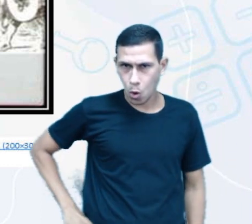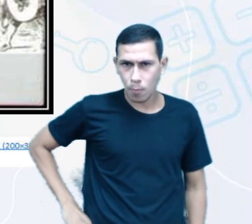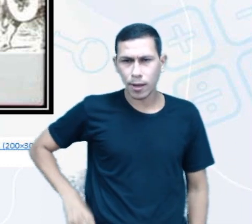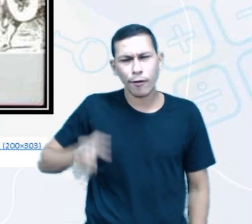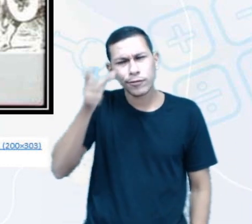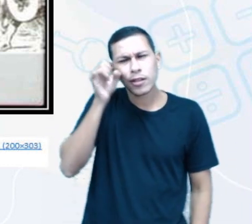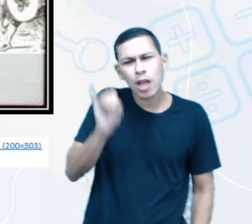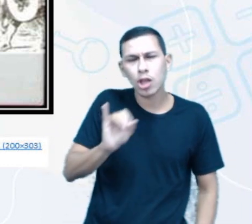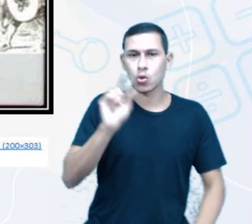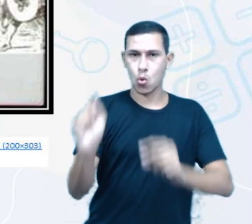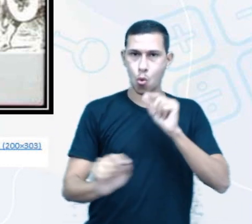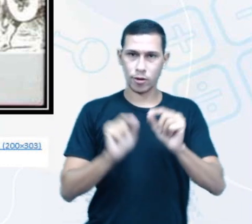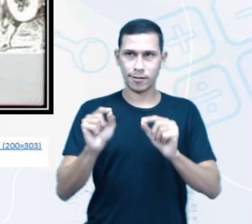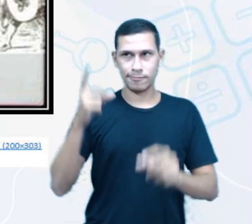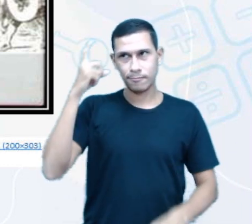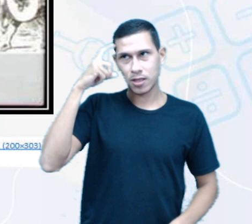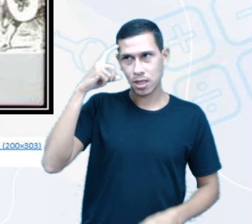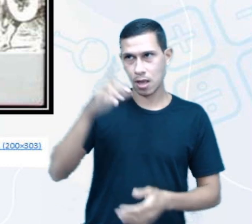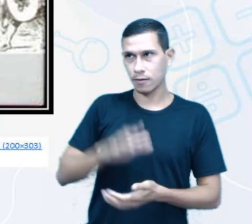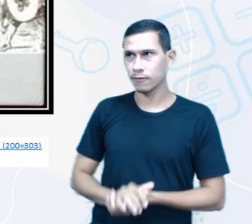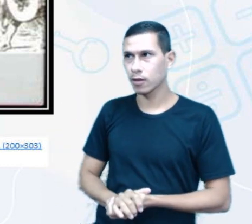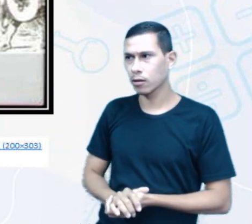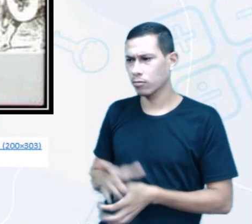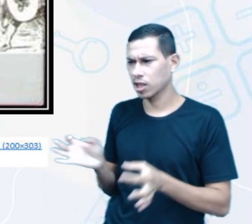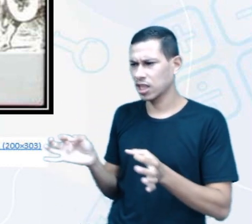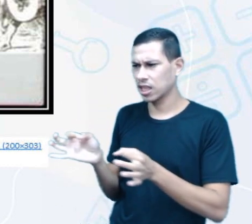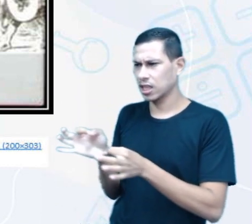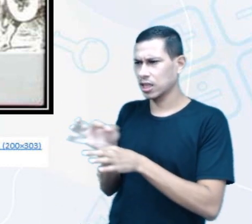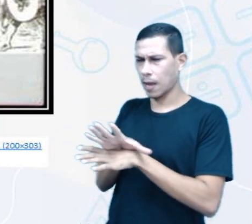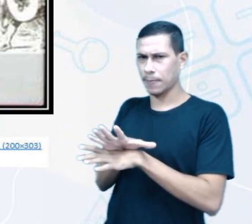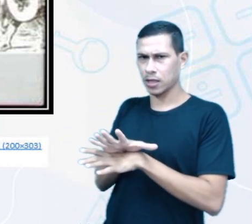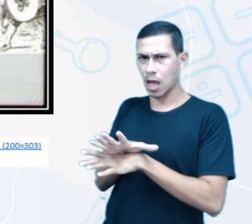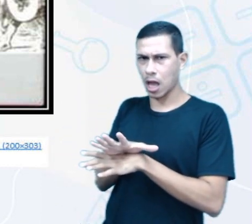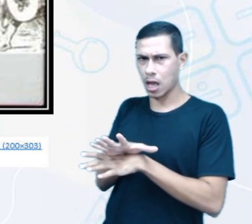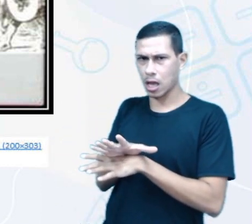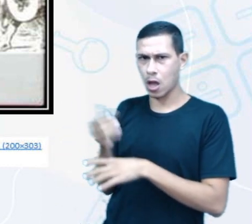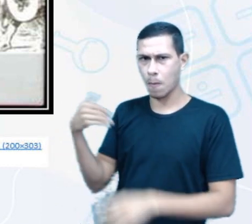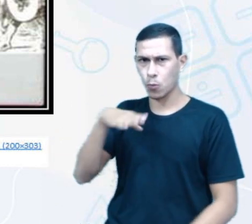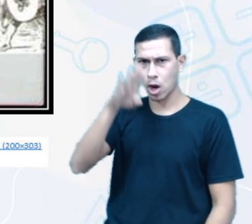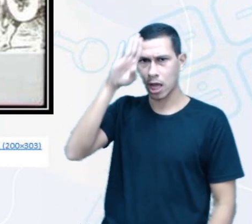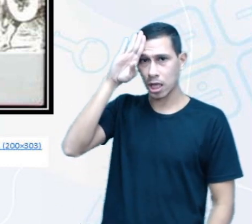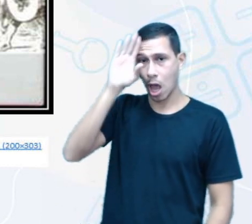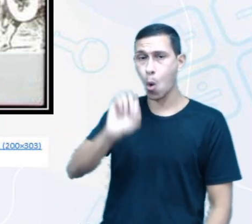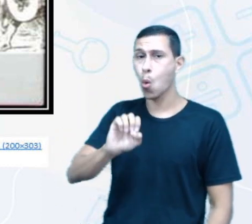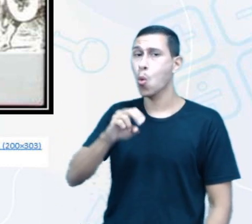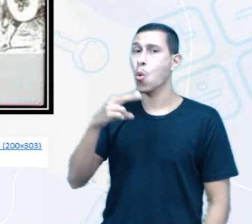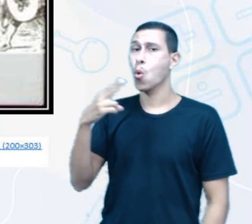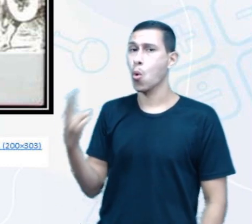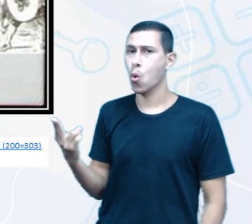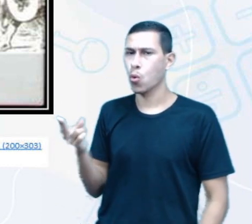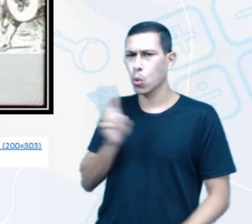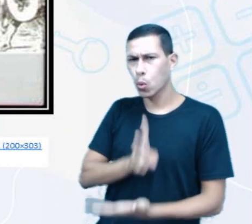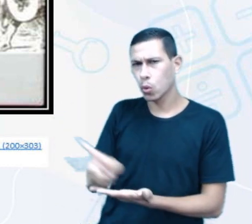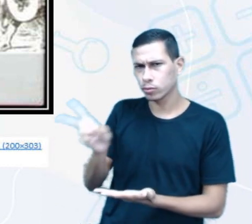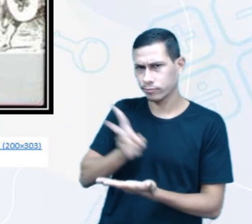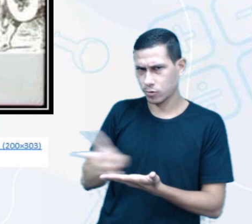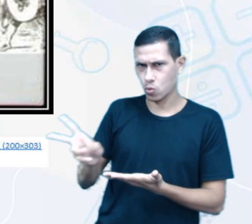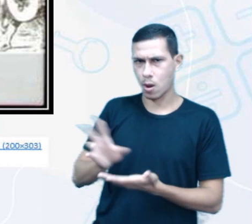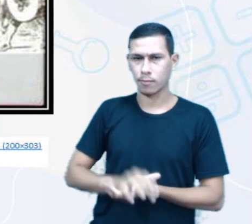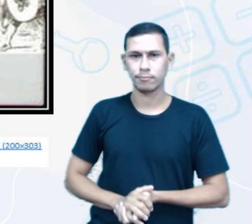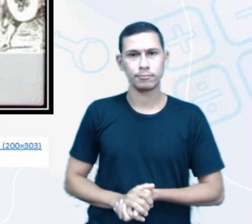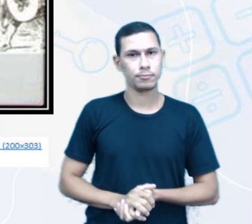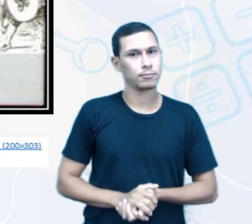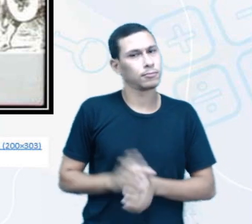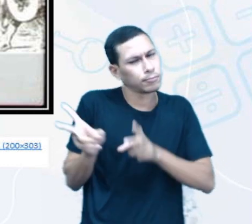o seguinte: vai haver uma ruptura ou vai haver uma continuidade no regime adotado? E o que a gente pode perceber